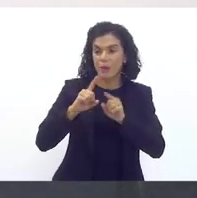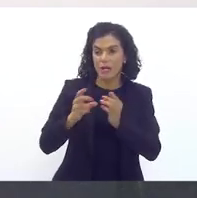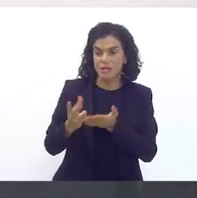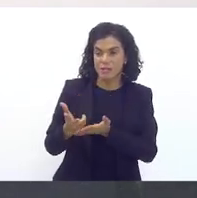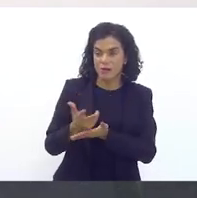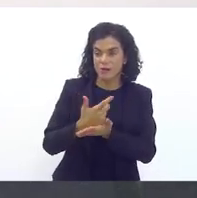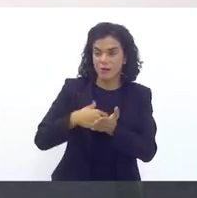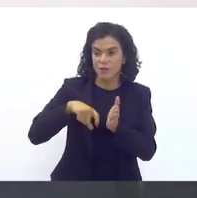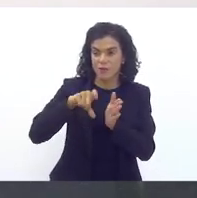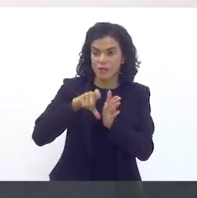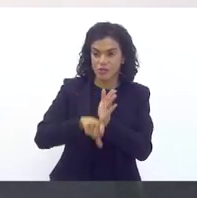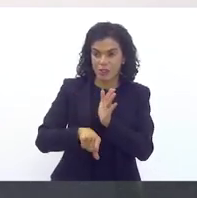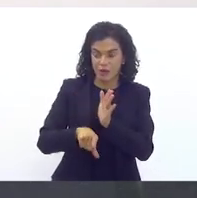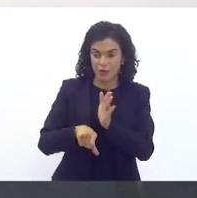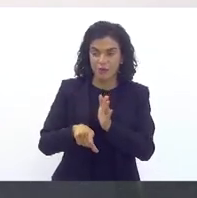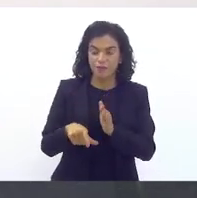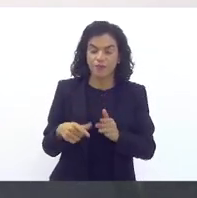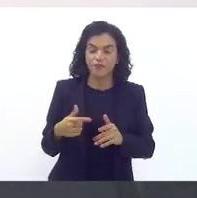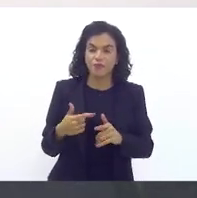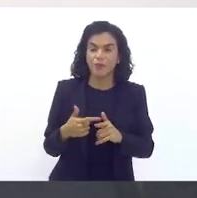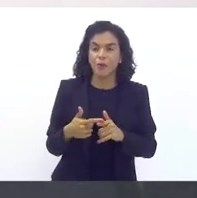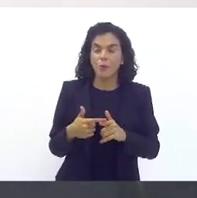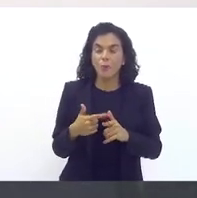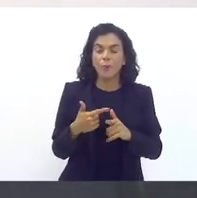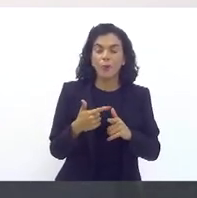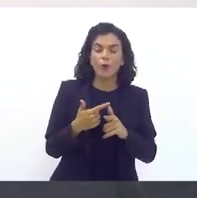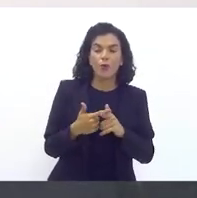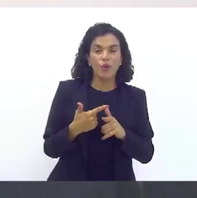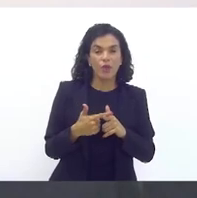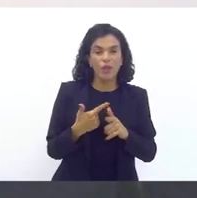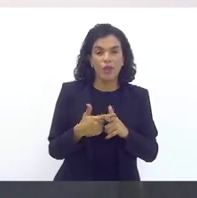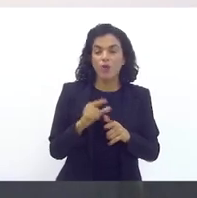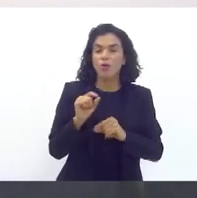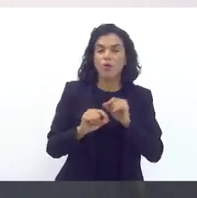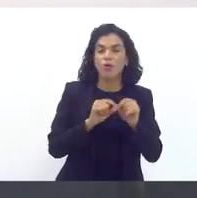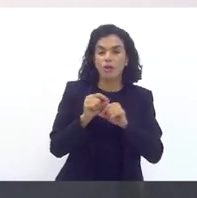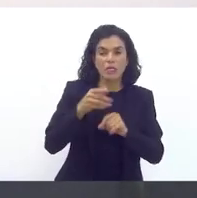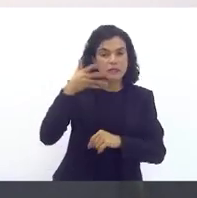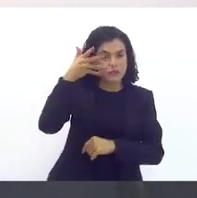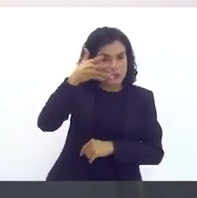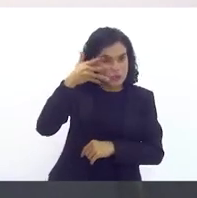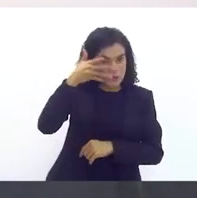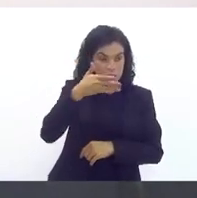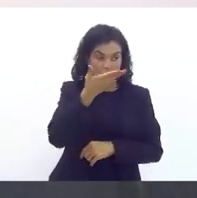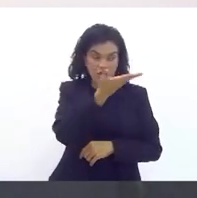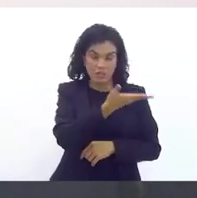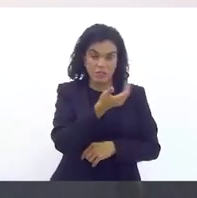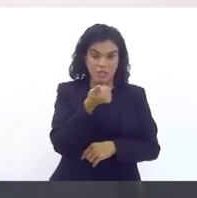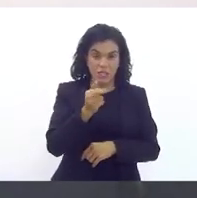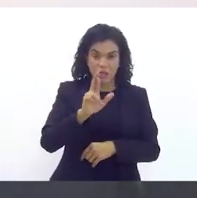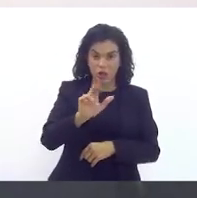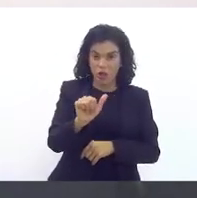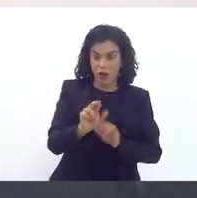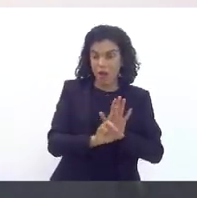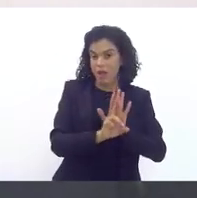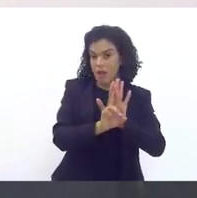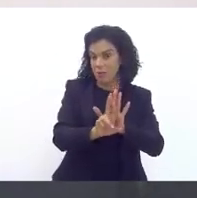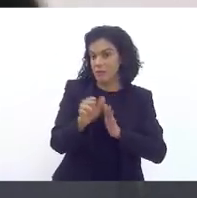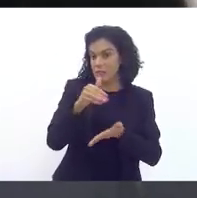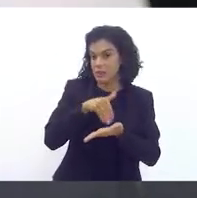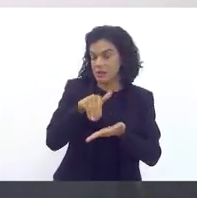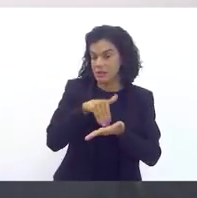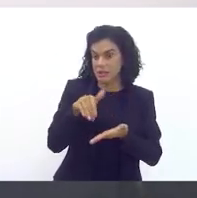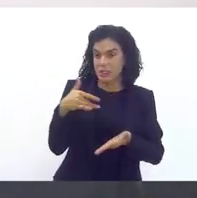Porque o que está sendo dito pela senhora representante da Secretaria de